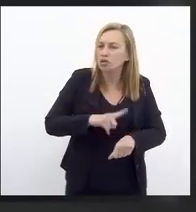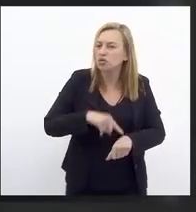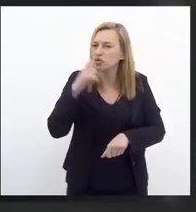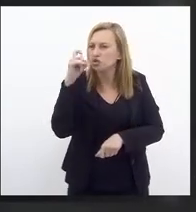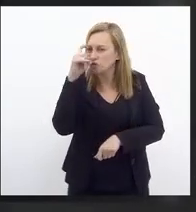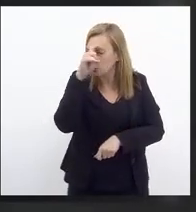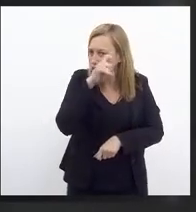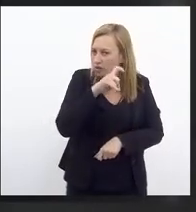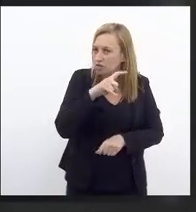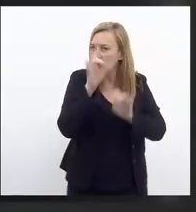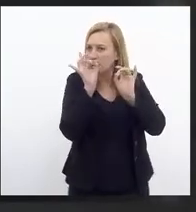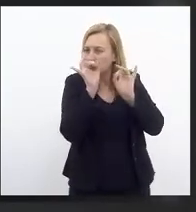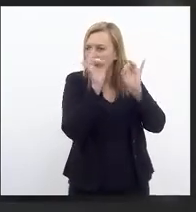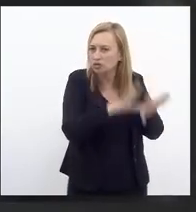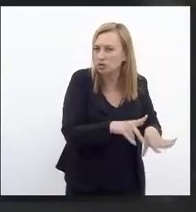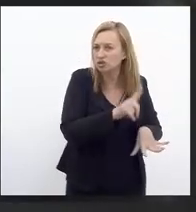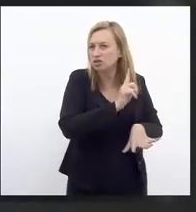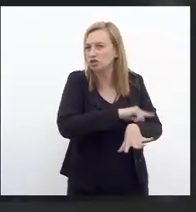prof